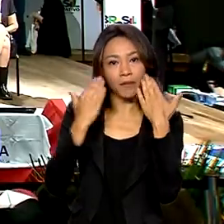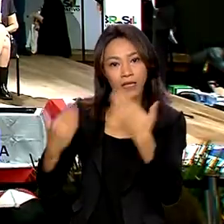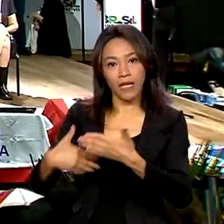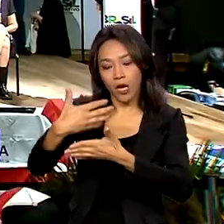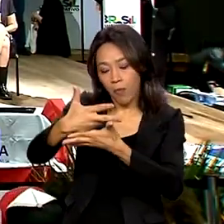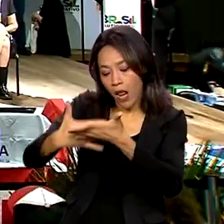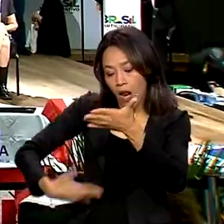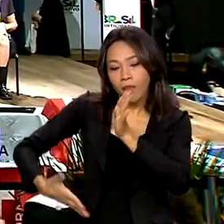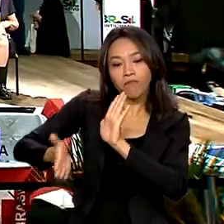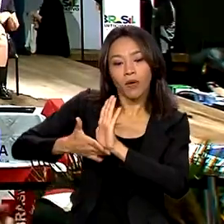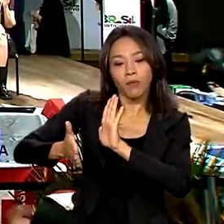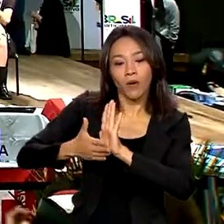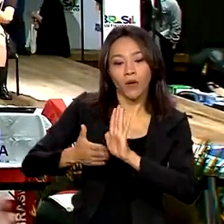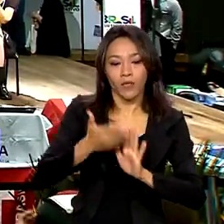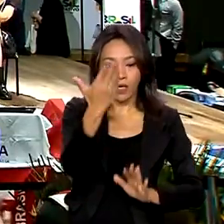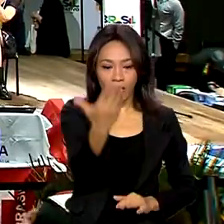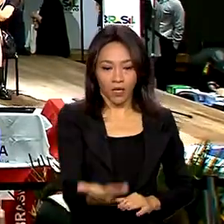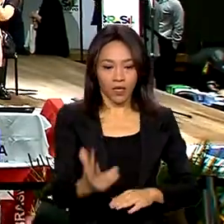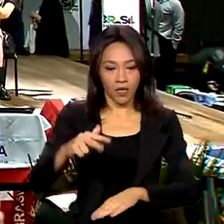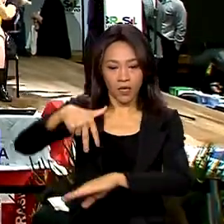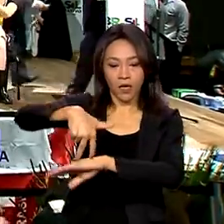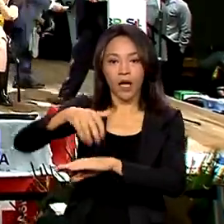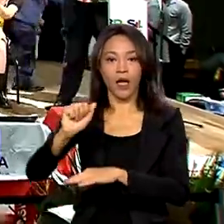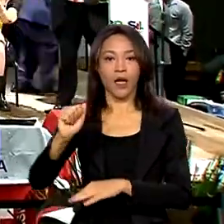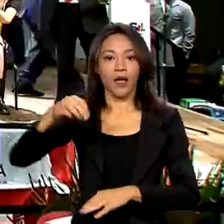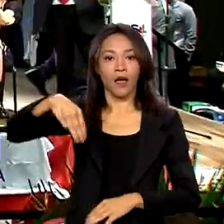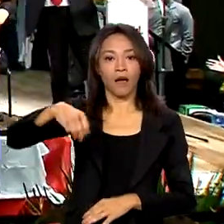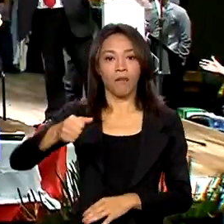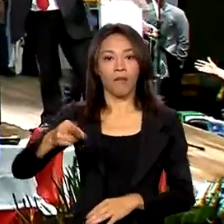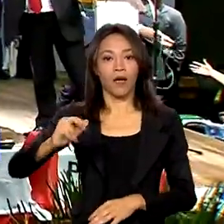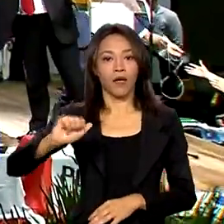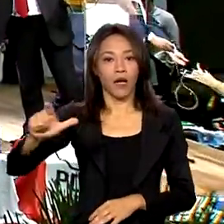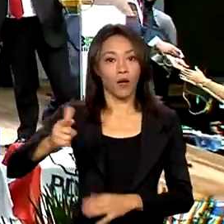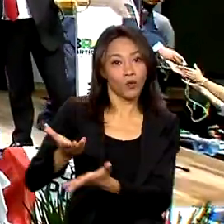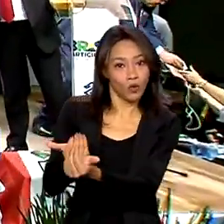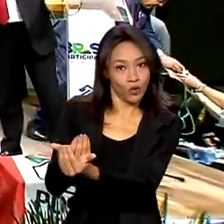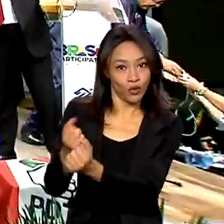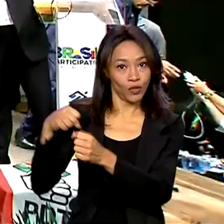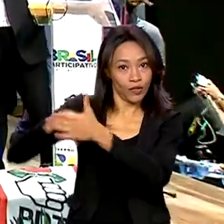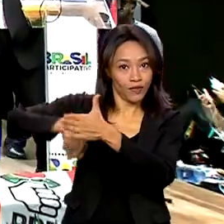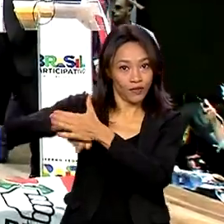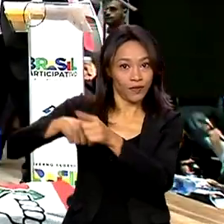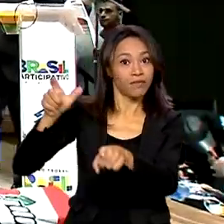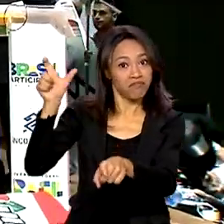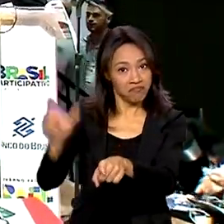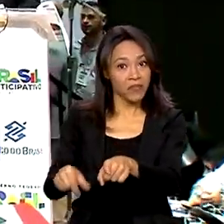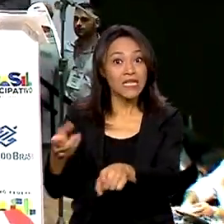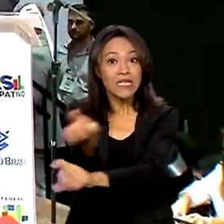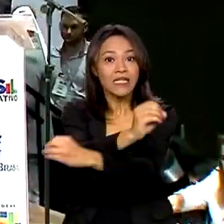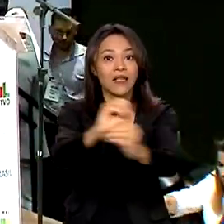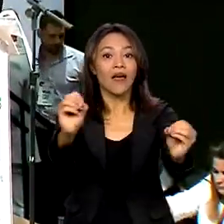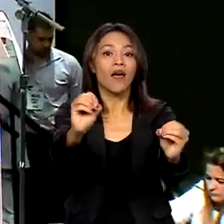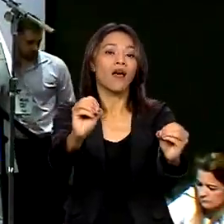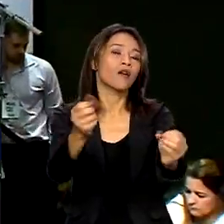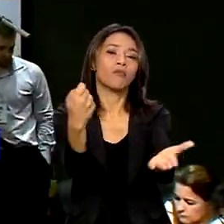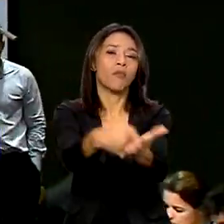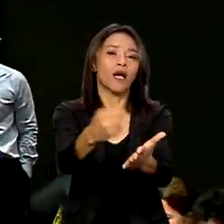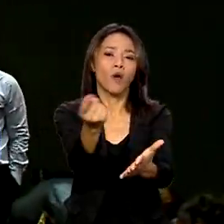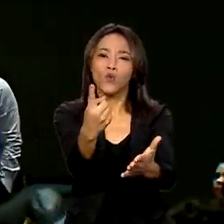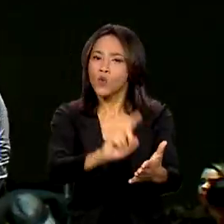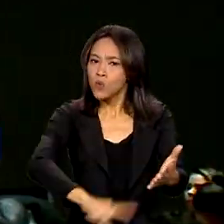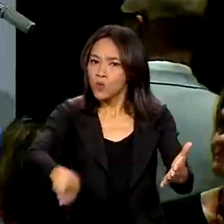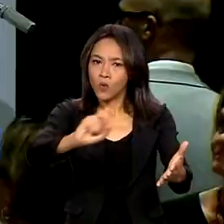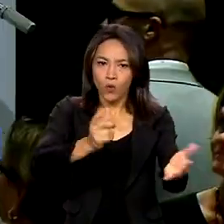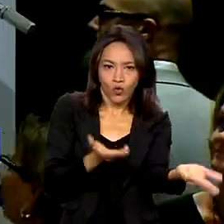Ângela Amaral do levante popular da Juventude apresentou Algumas propostas como a tarifa Zero no transporte coletivo para